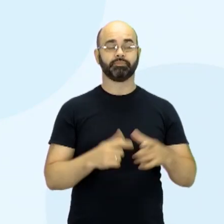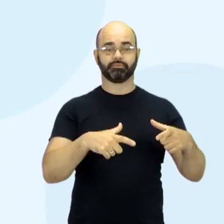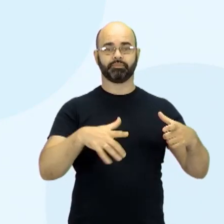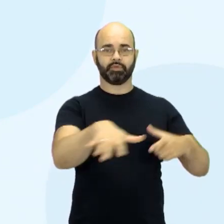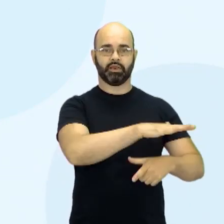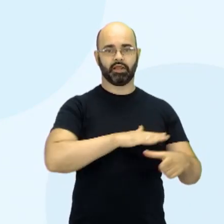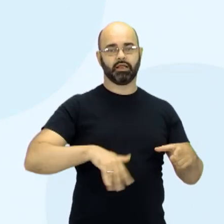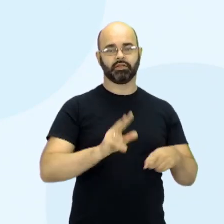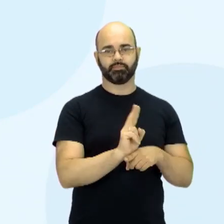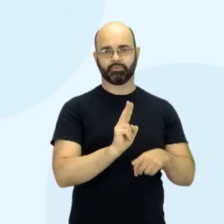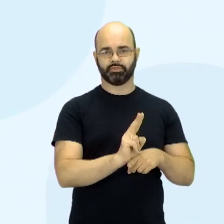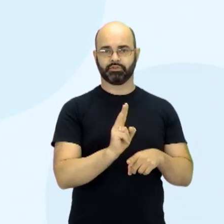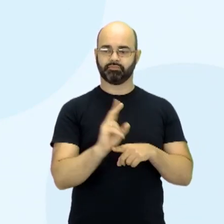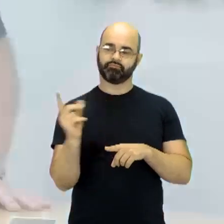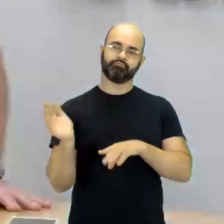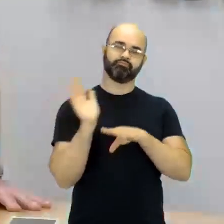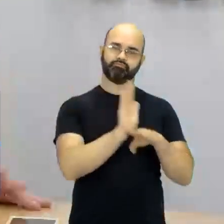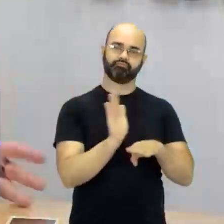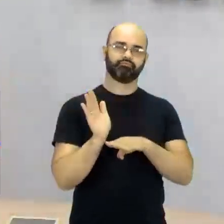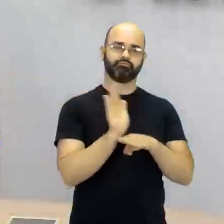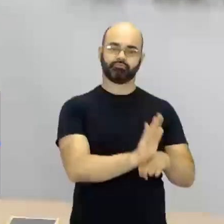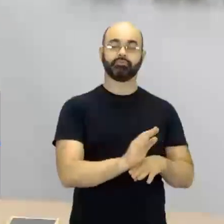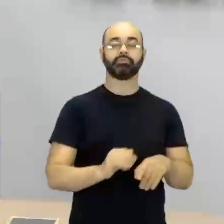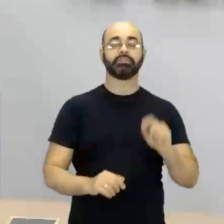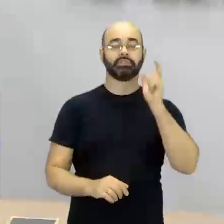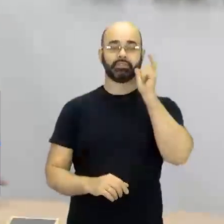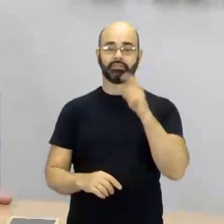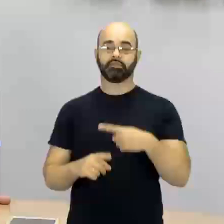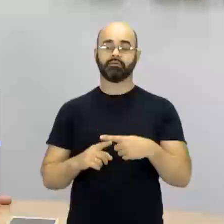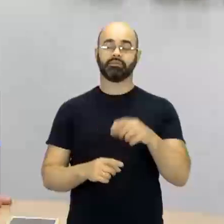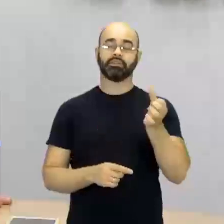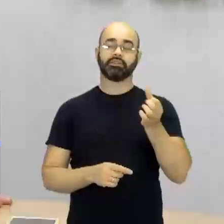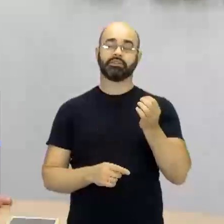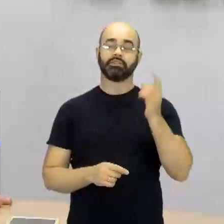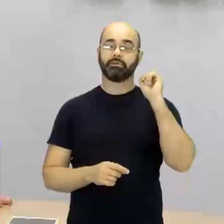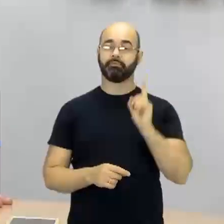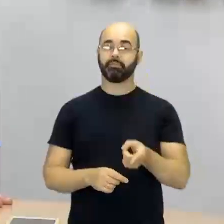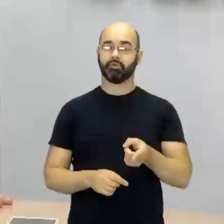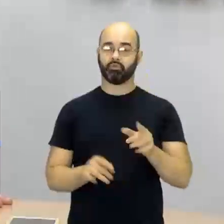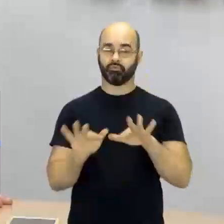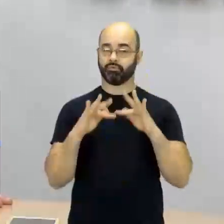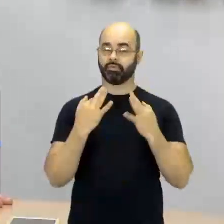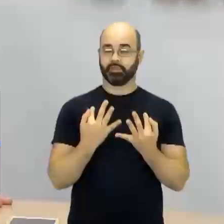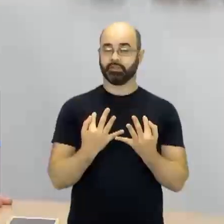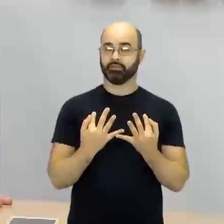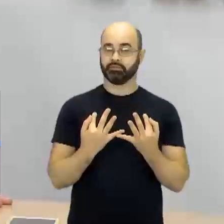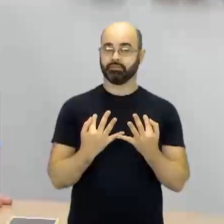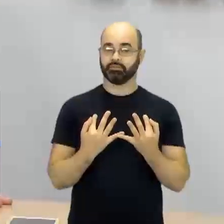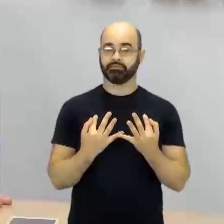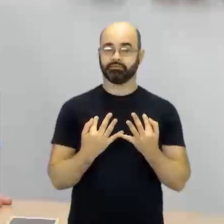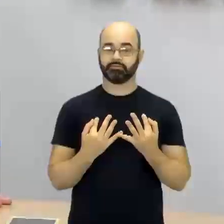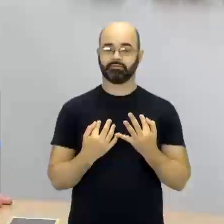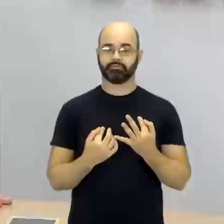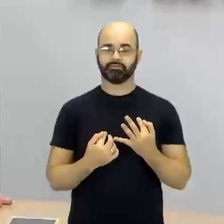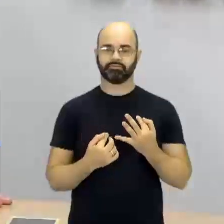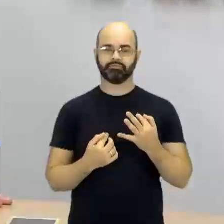destas áreas protegidas. Né? Então, legal, né? Interessante, né? Quando a gente fala aí de 60 mil famílias, né? E está, né, nessas